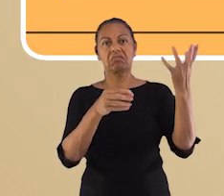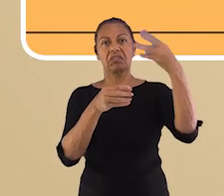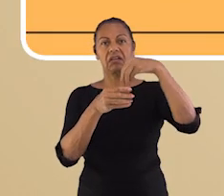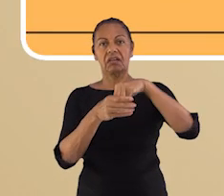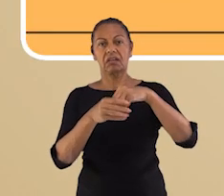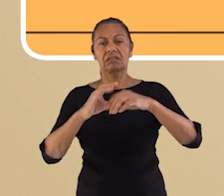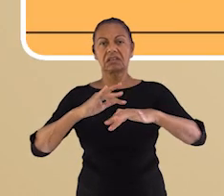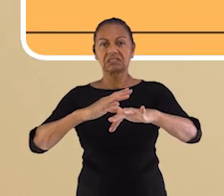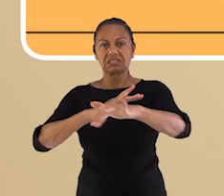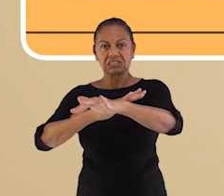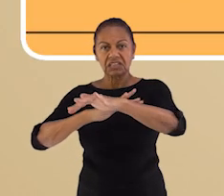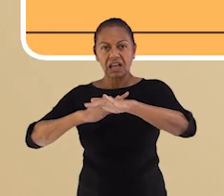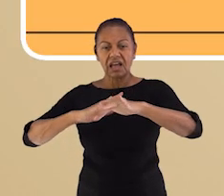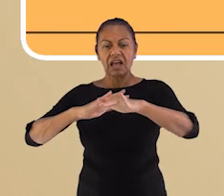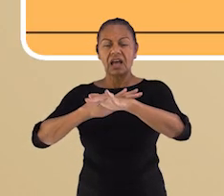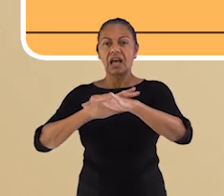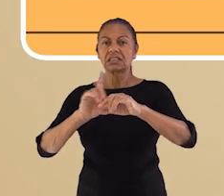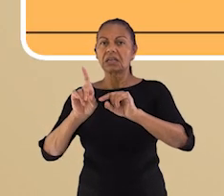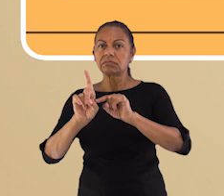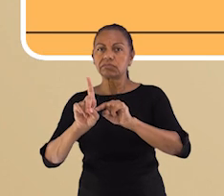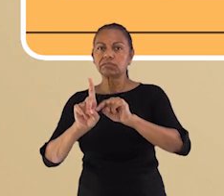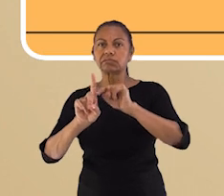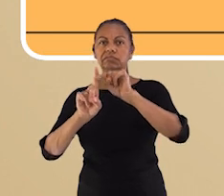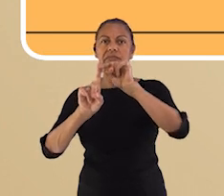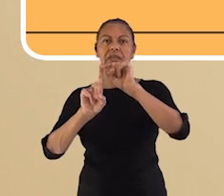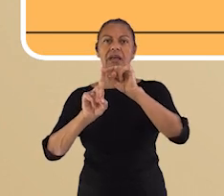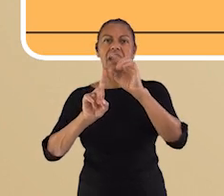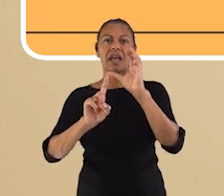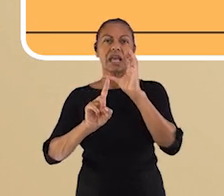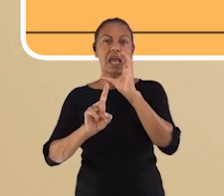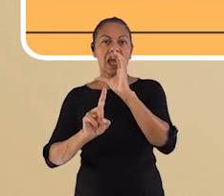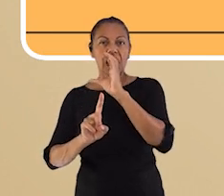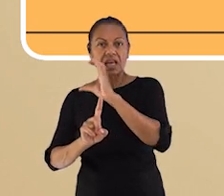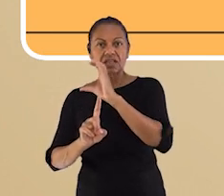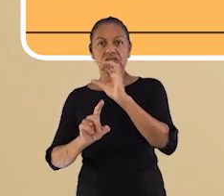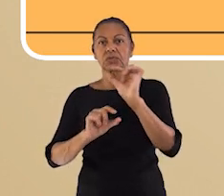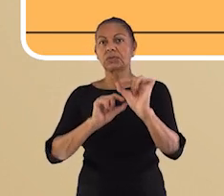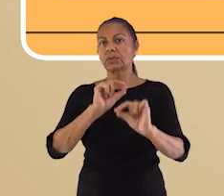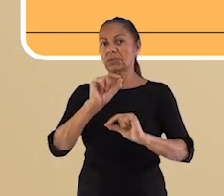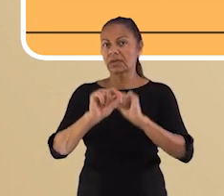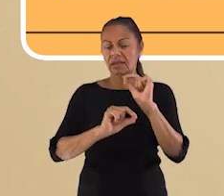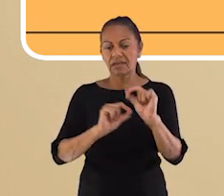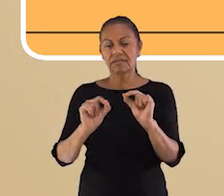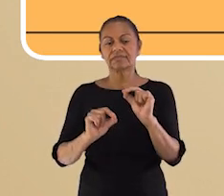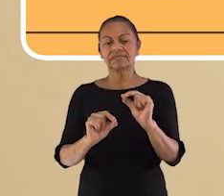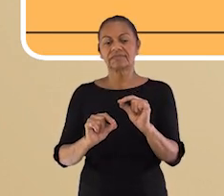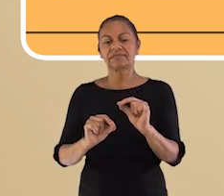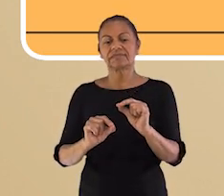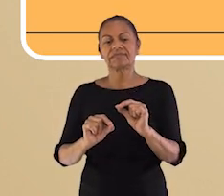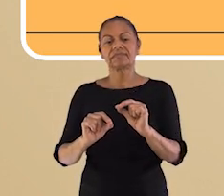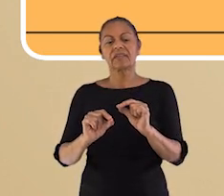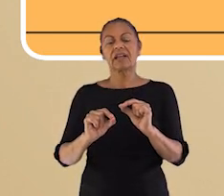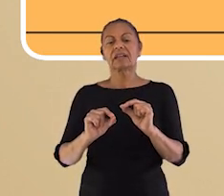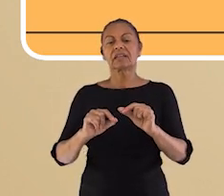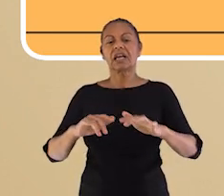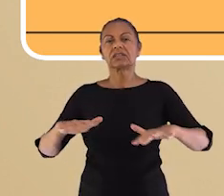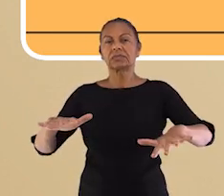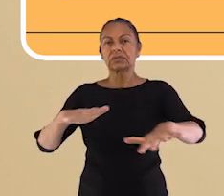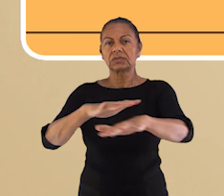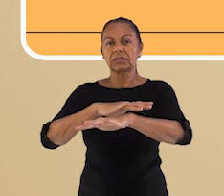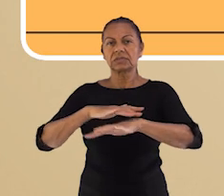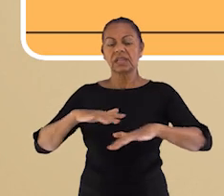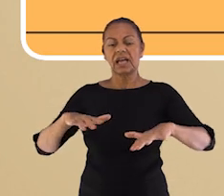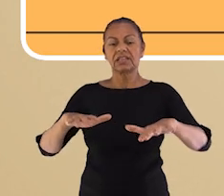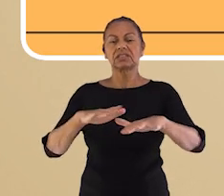Existem vários fatores que contribuem para criar as ilhas de calor nas cidades urbanas e elevar a temperatura